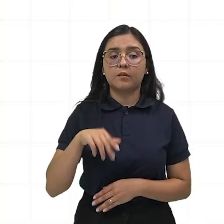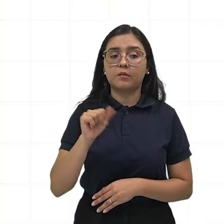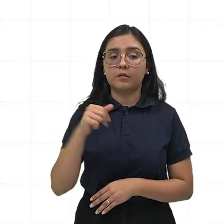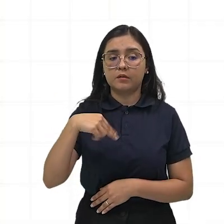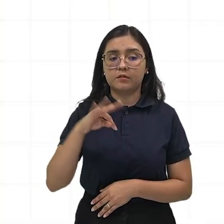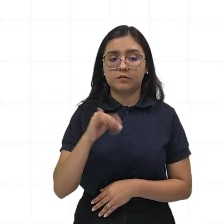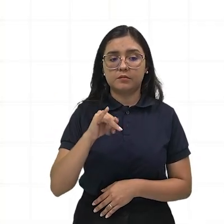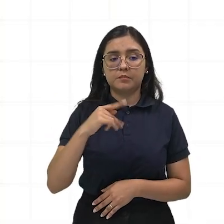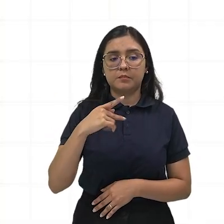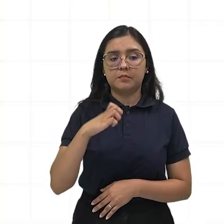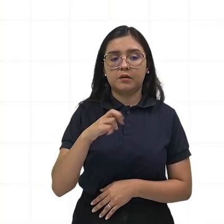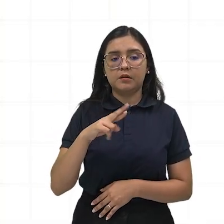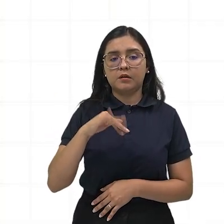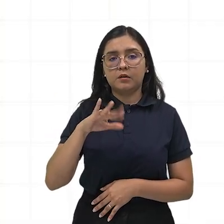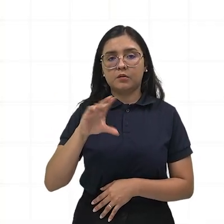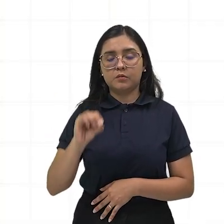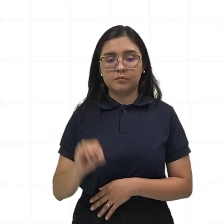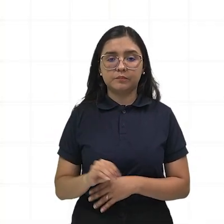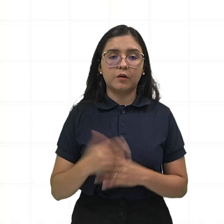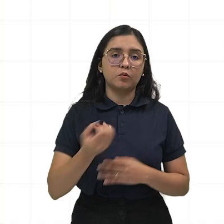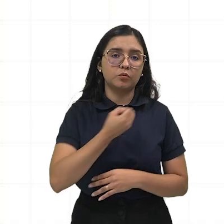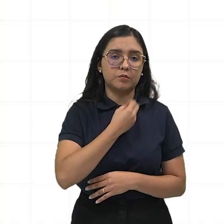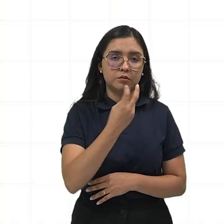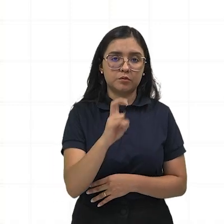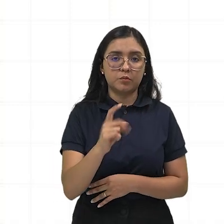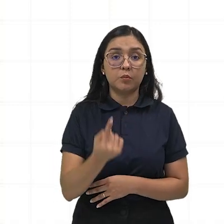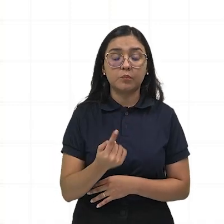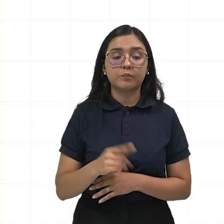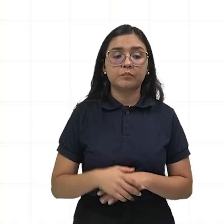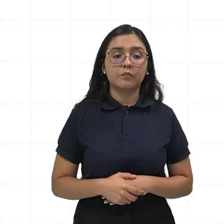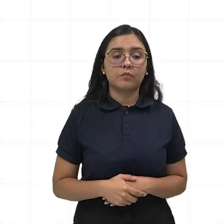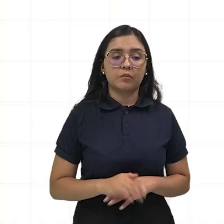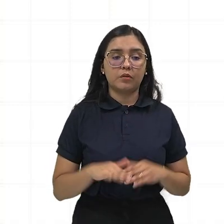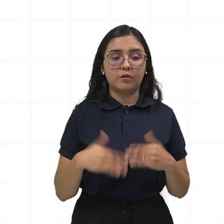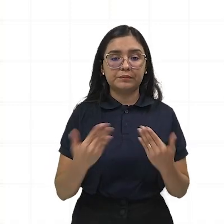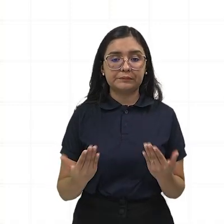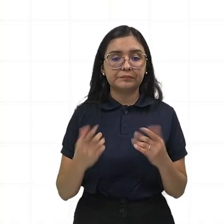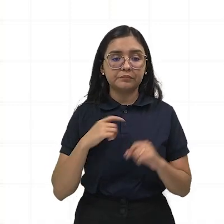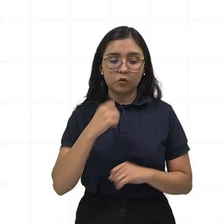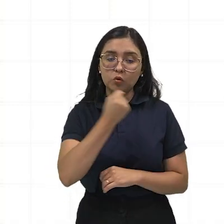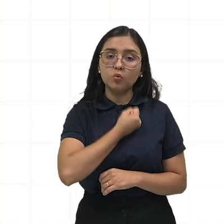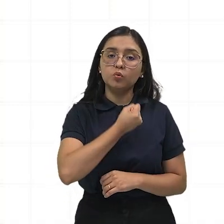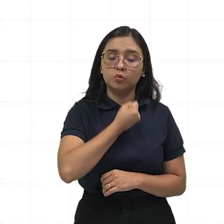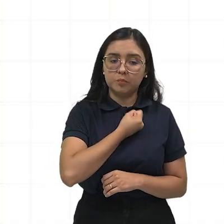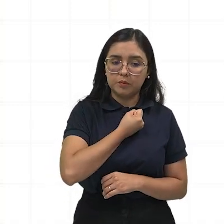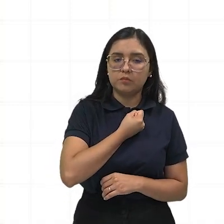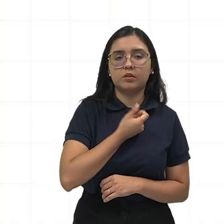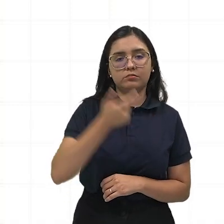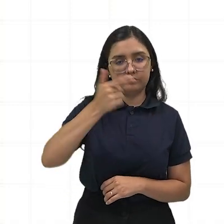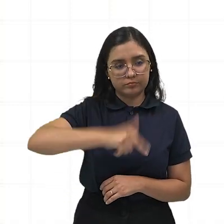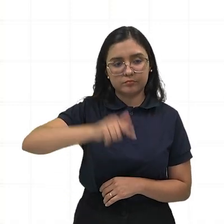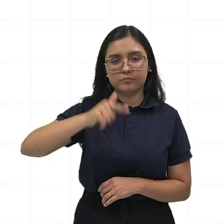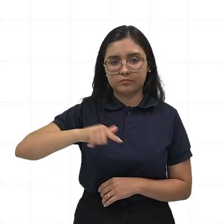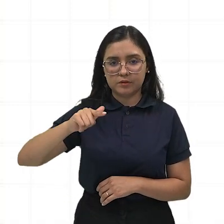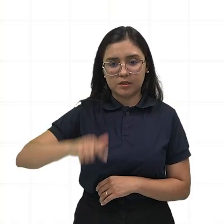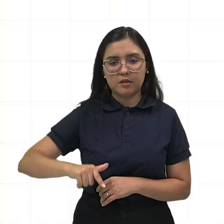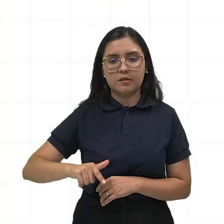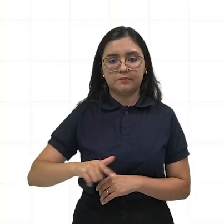antiperíodo, é o número 51. E para a parte que se repete, né, olha,